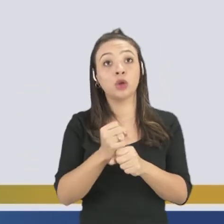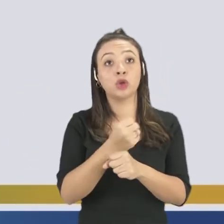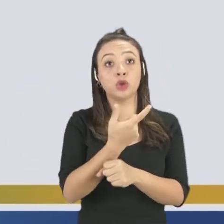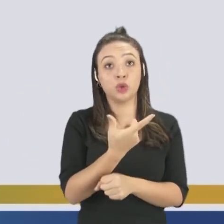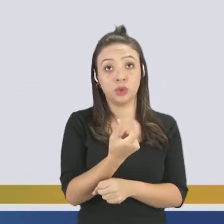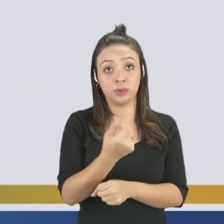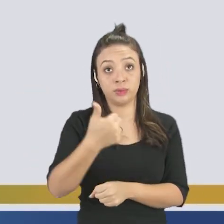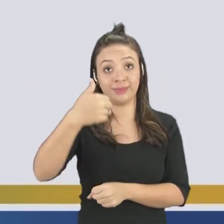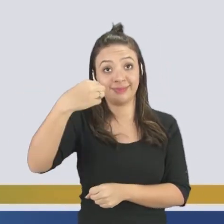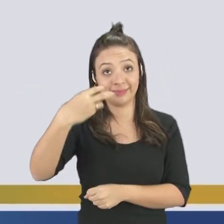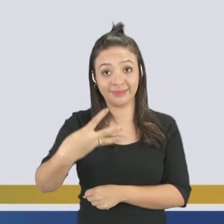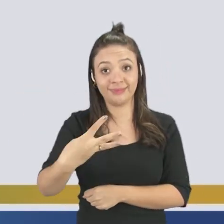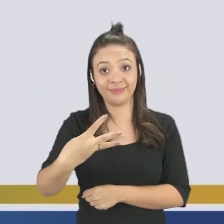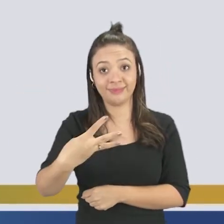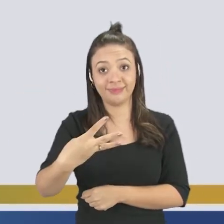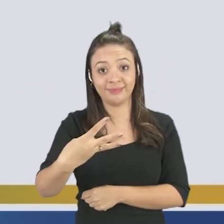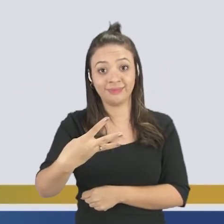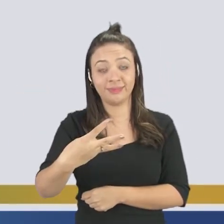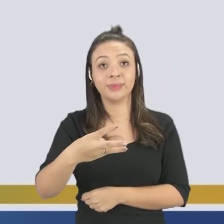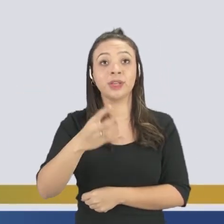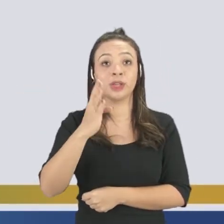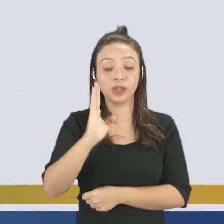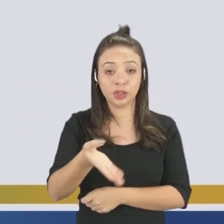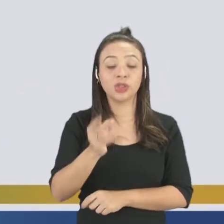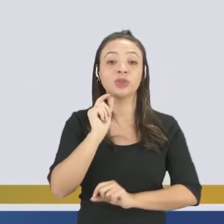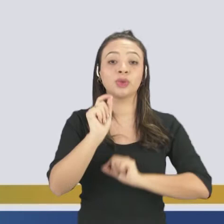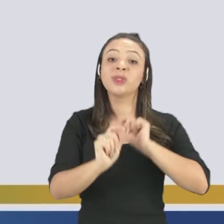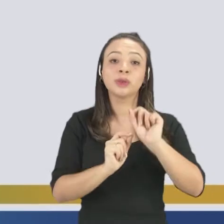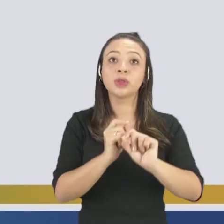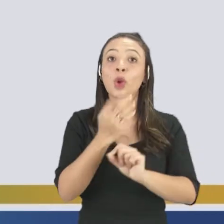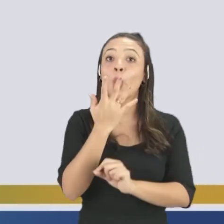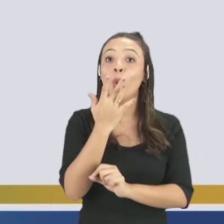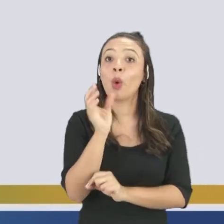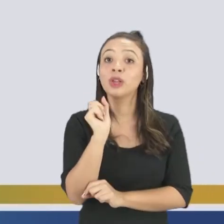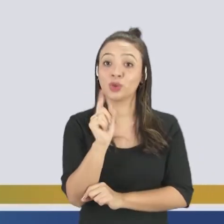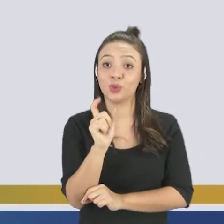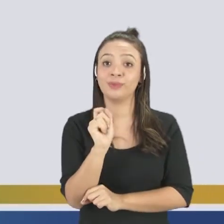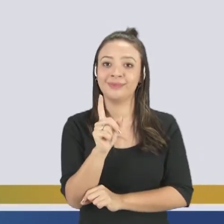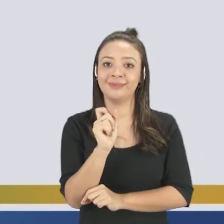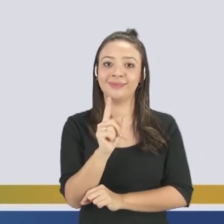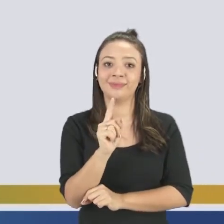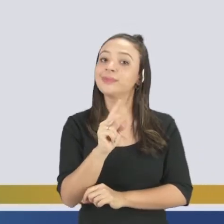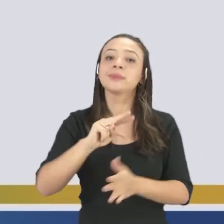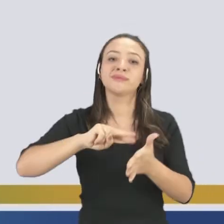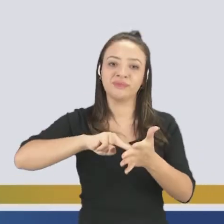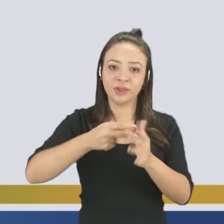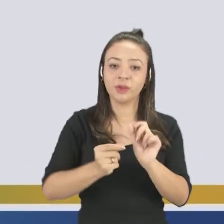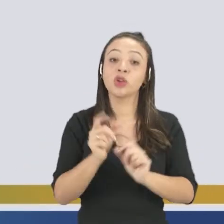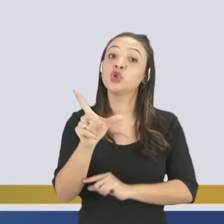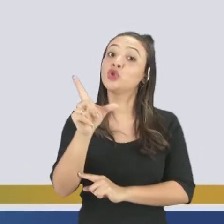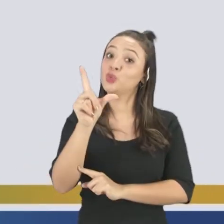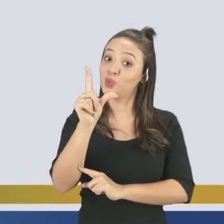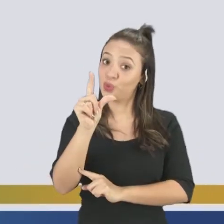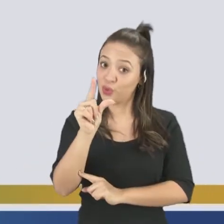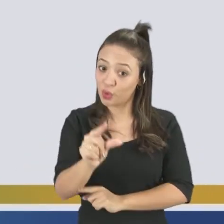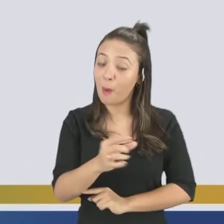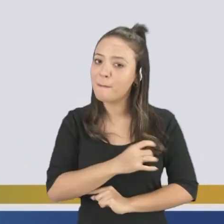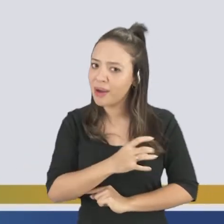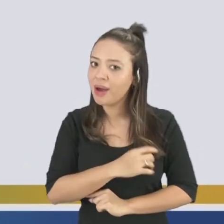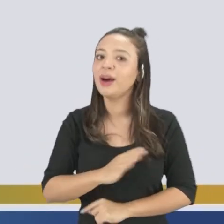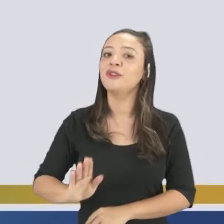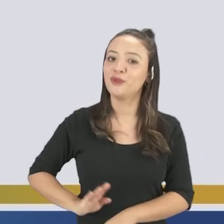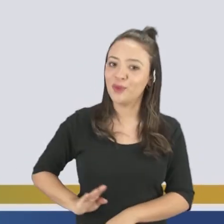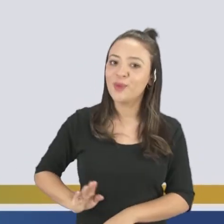terceiro mapa, ela já está na cor azul, ou seja, atenuou mais a questão da